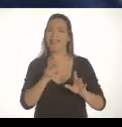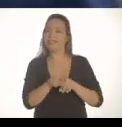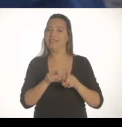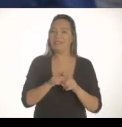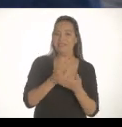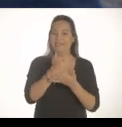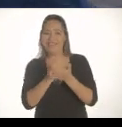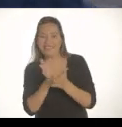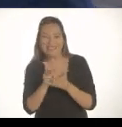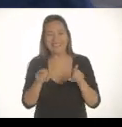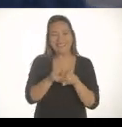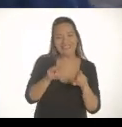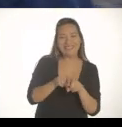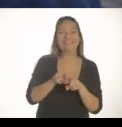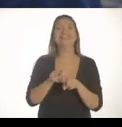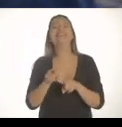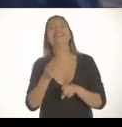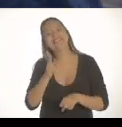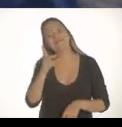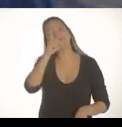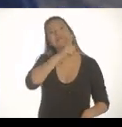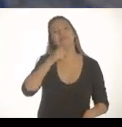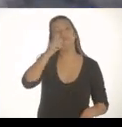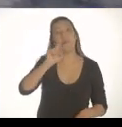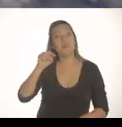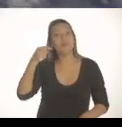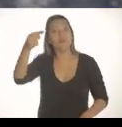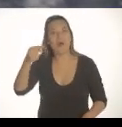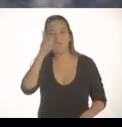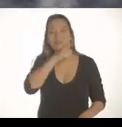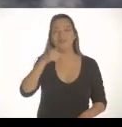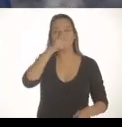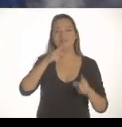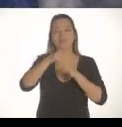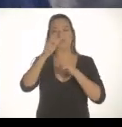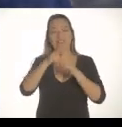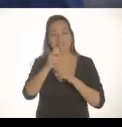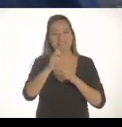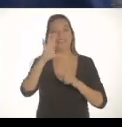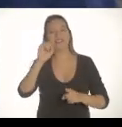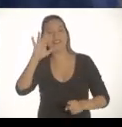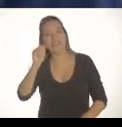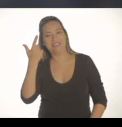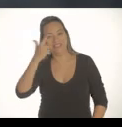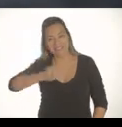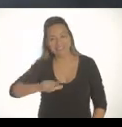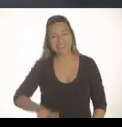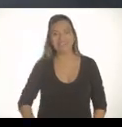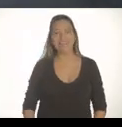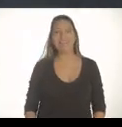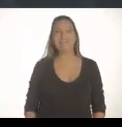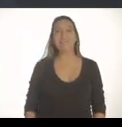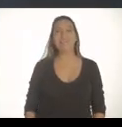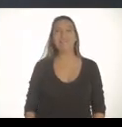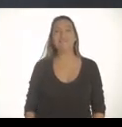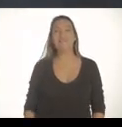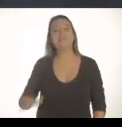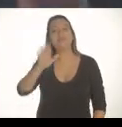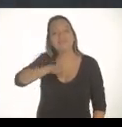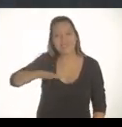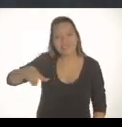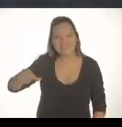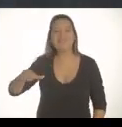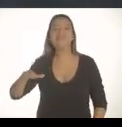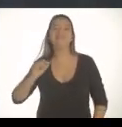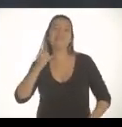divisão, era igual. Mas a sobra, a gente fingia que não olhava, a sobra daqui a pouco tava um pegando, opa, divide a sobra também. Só tinha os domingos,